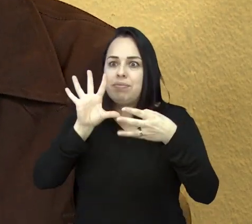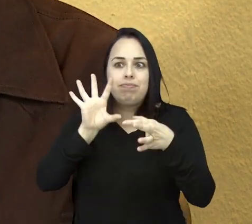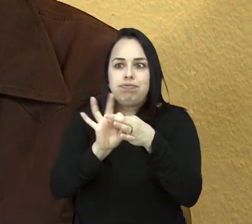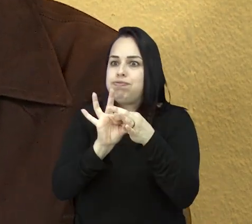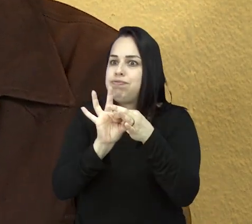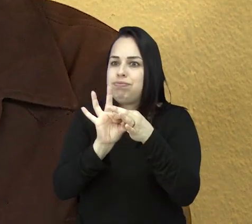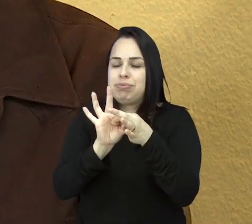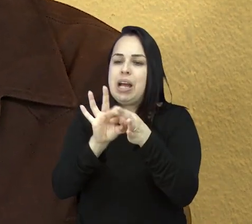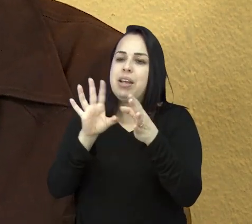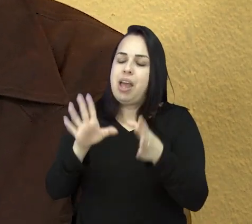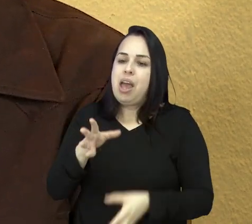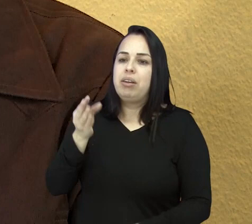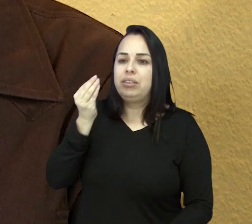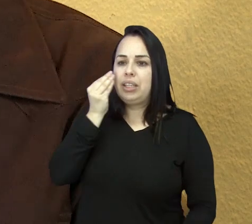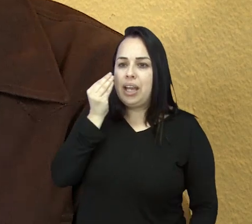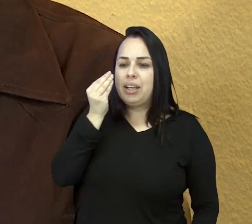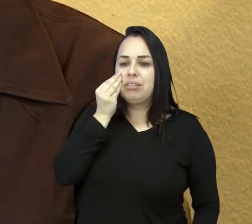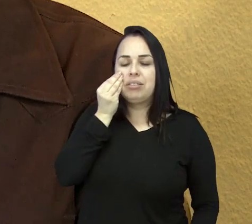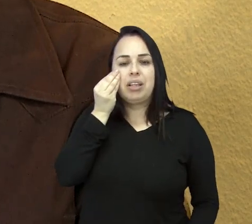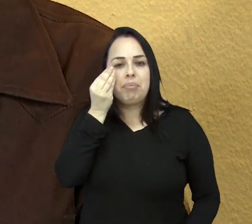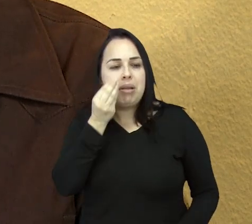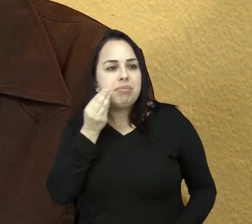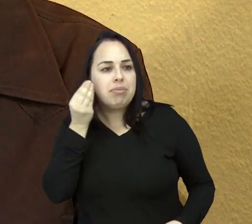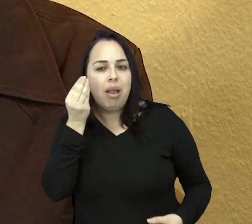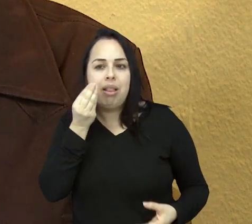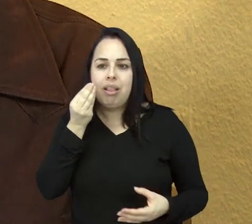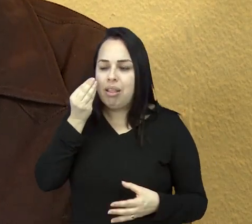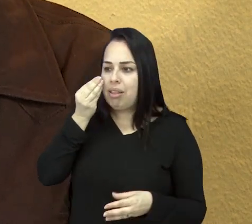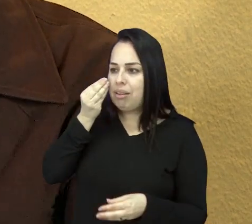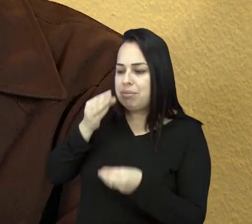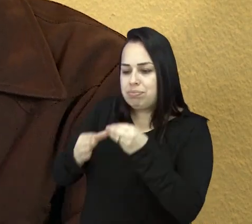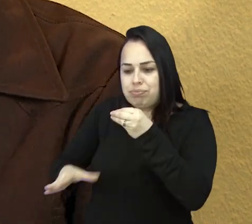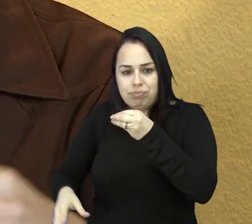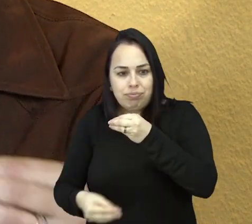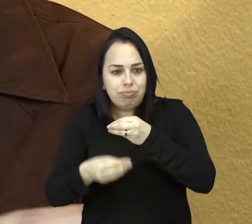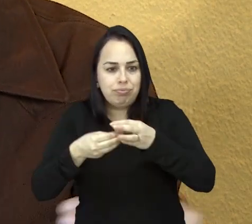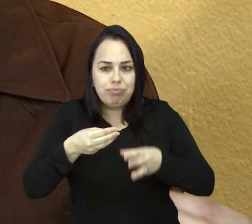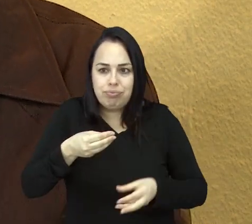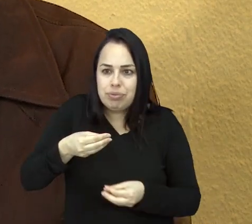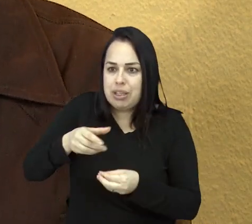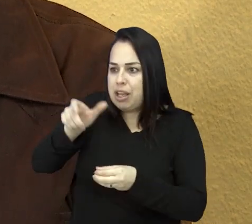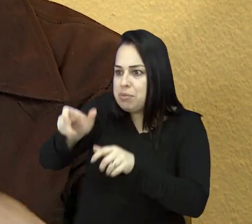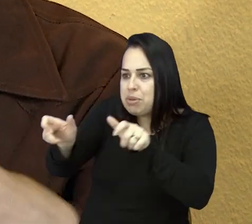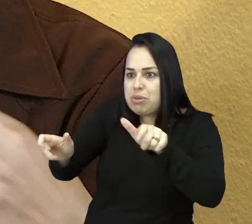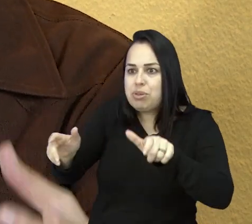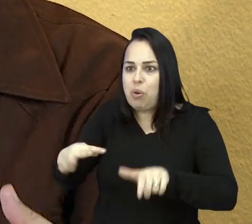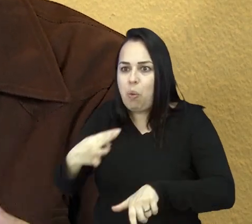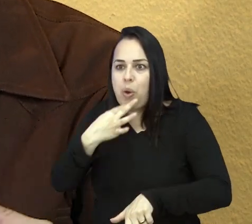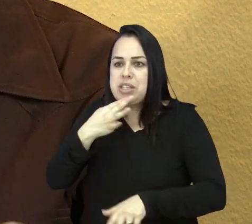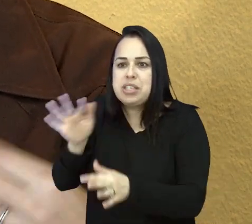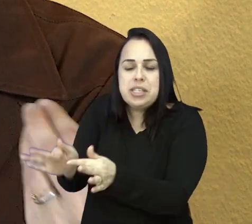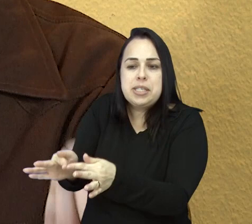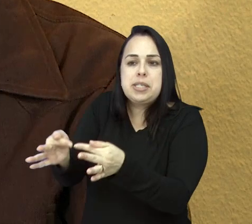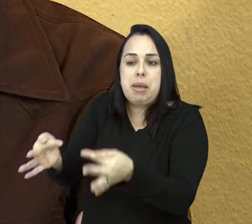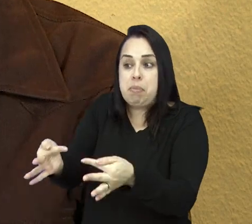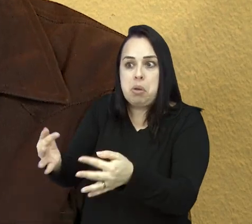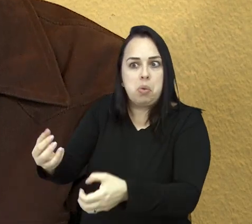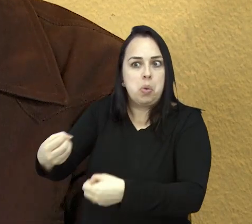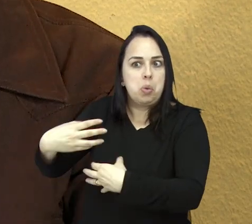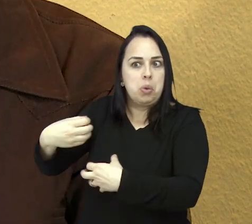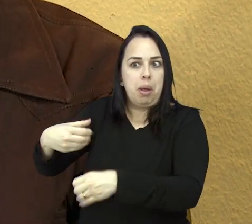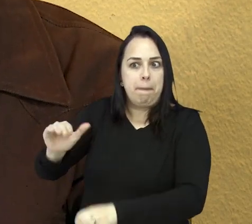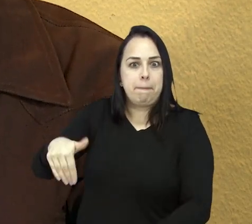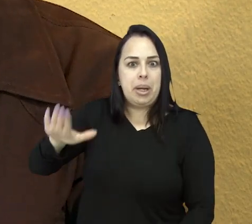viajar. Não, uma coisa sempre está ligada à outra. E aí eu tento sempre que essas experiências somem, né? Mesmo pessoas que eu conheço das mais